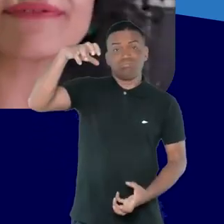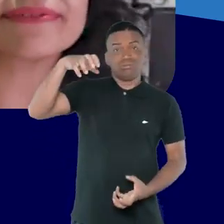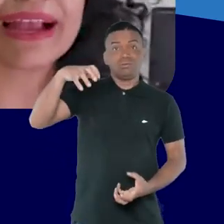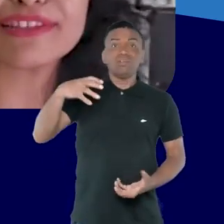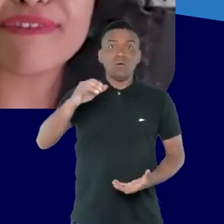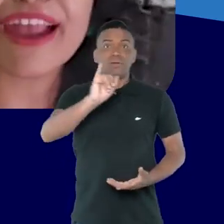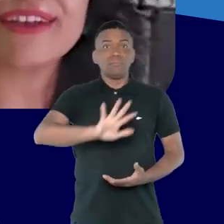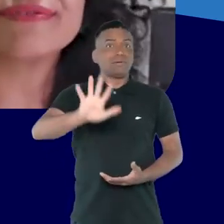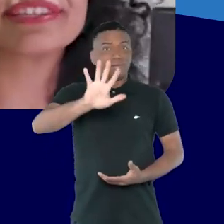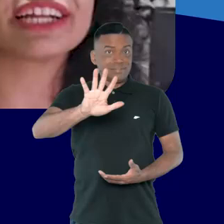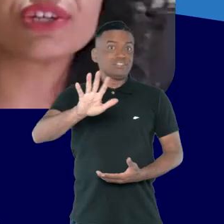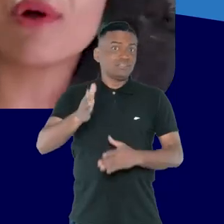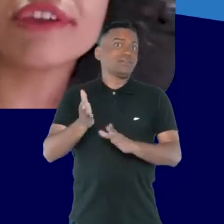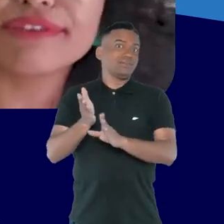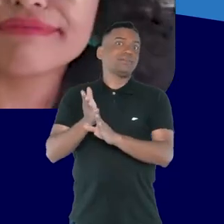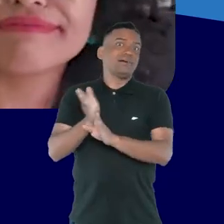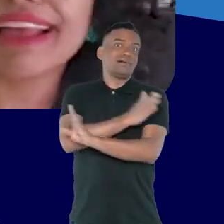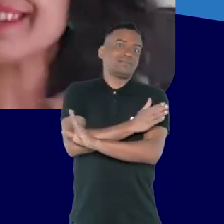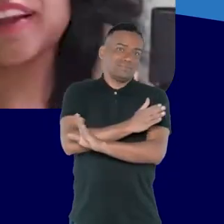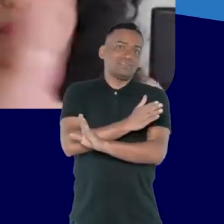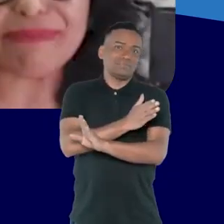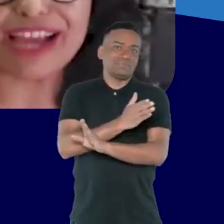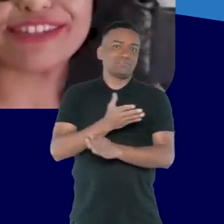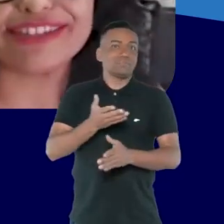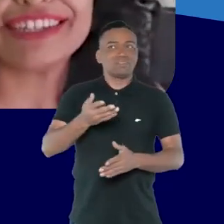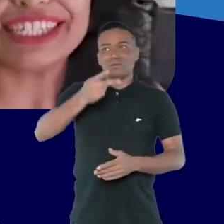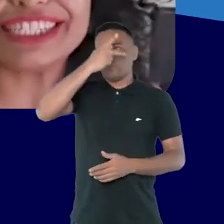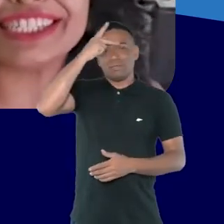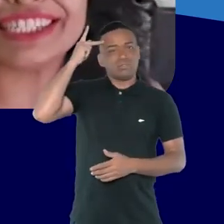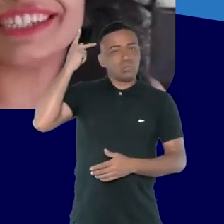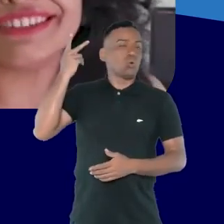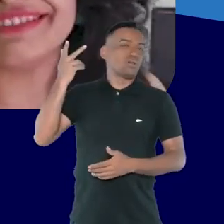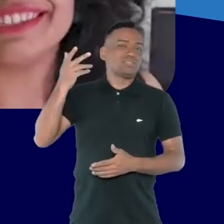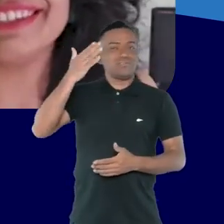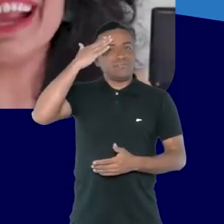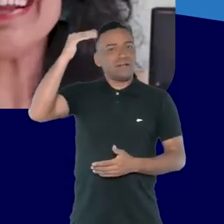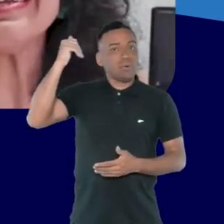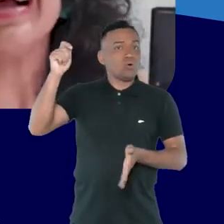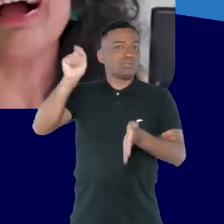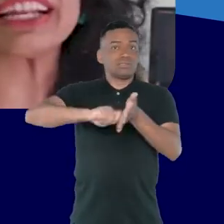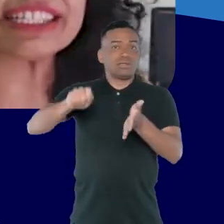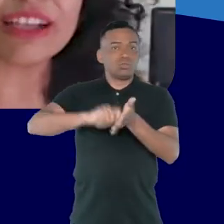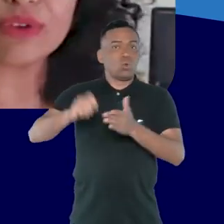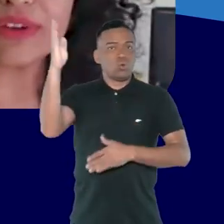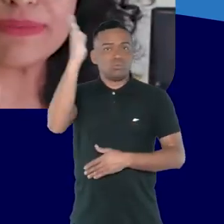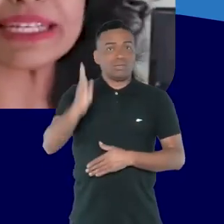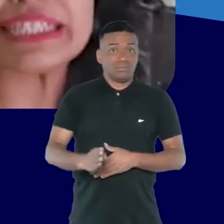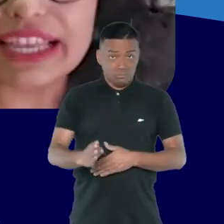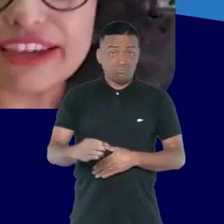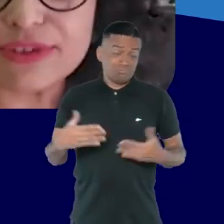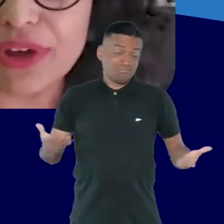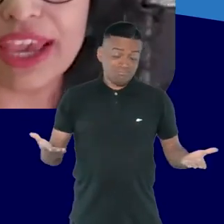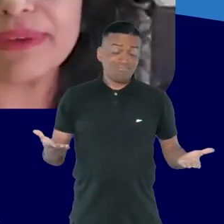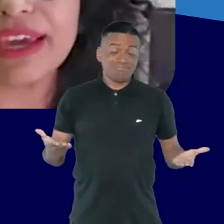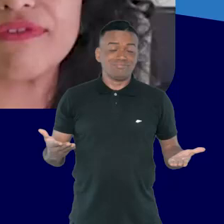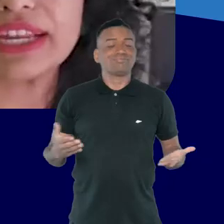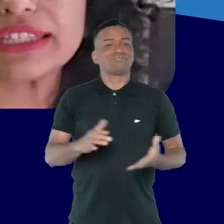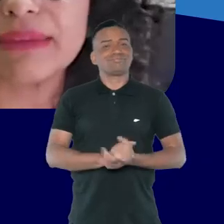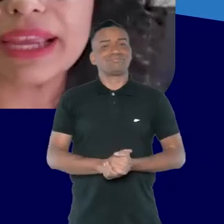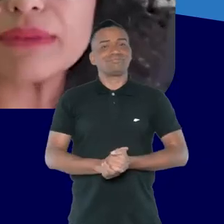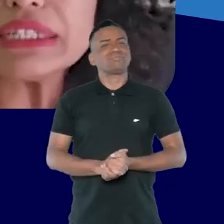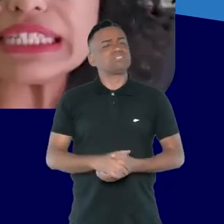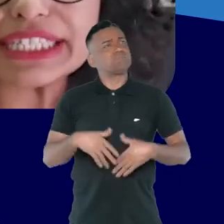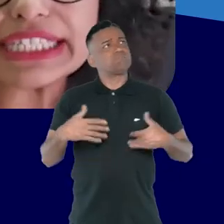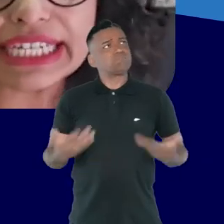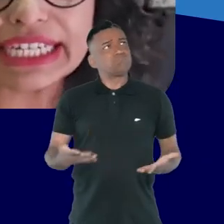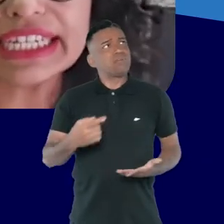homens brancos mais velhos que já tinham morrido. Essa era a minha imagem. De né, grandes autores brasileiros, porque a minha